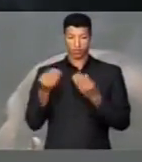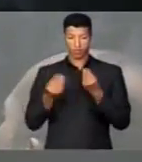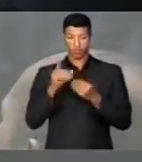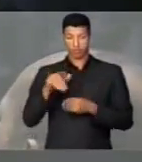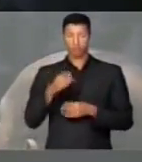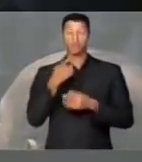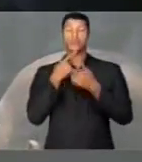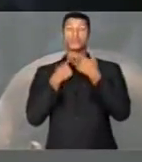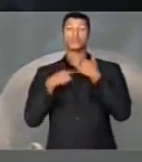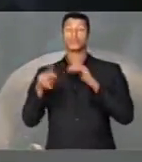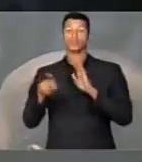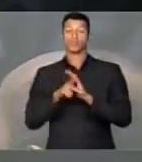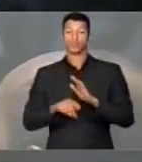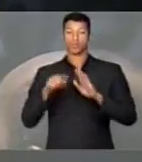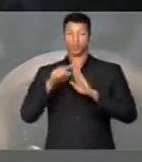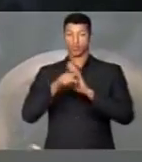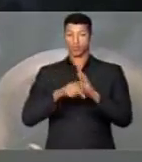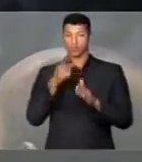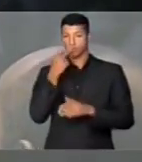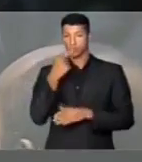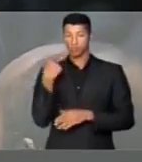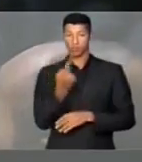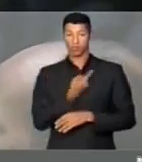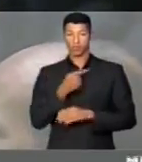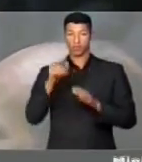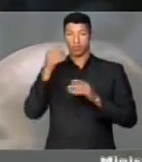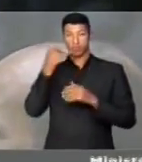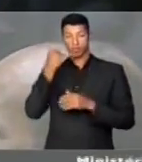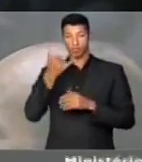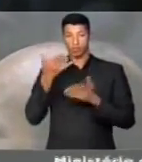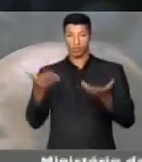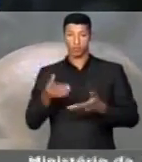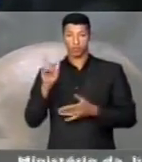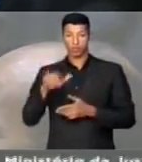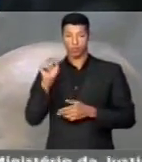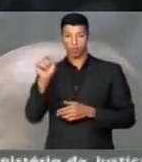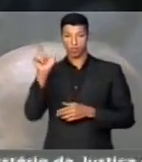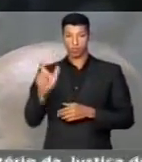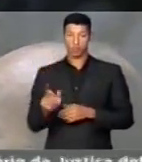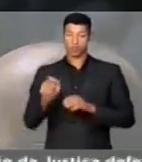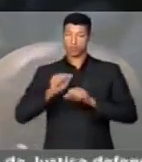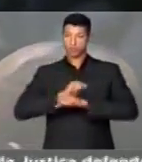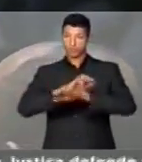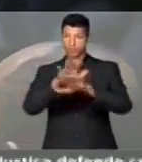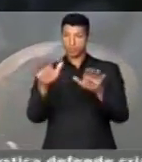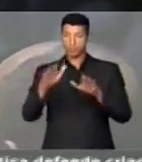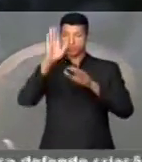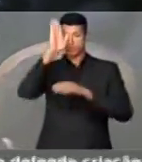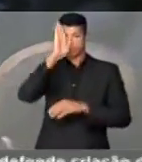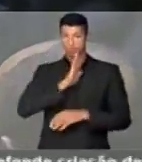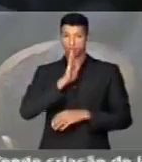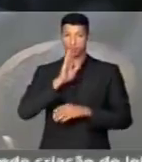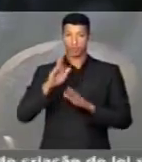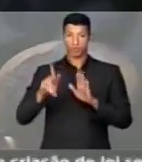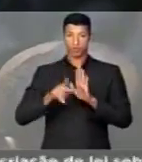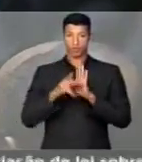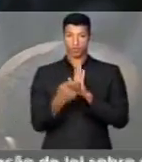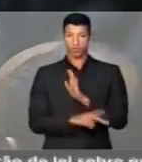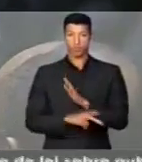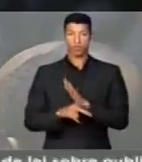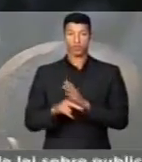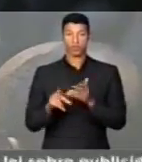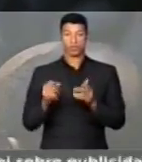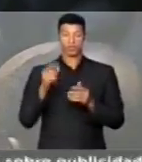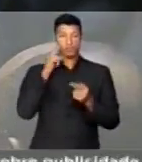desejo do próprio pesquisador que falou conosco pelo telefone aqui agora, é que ele seja distribuído gratuitamente, e